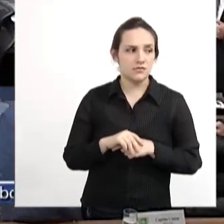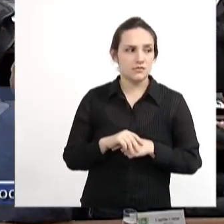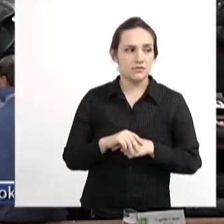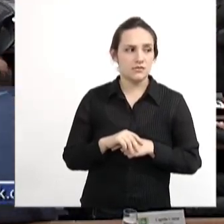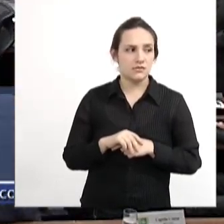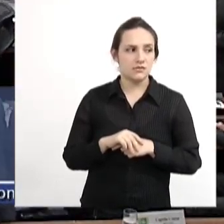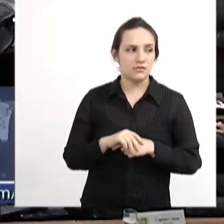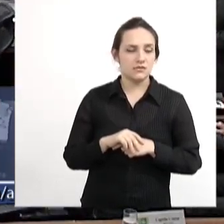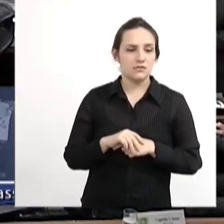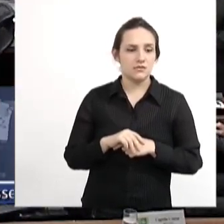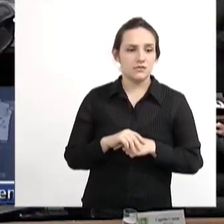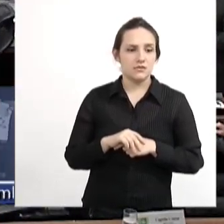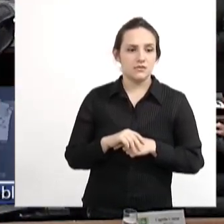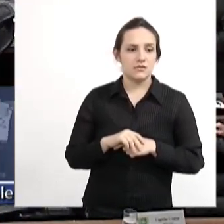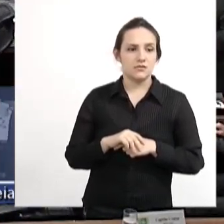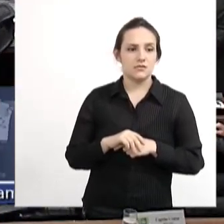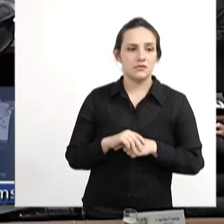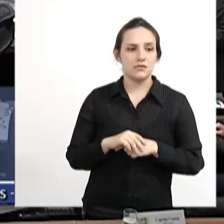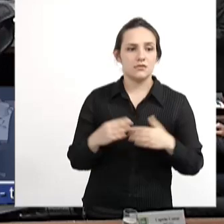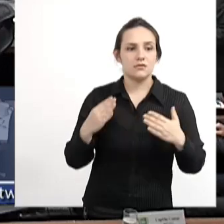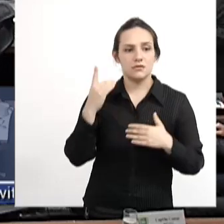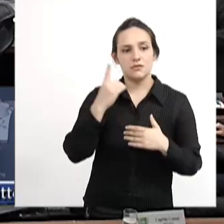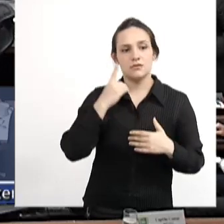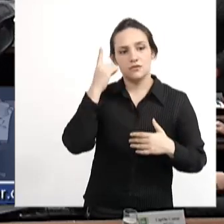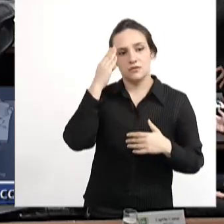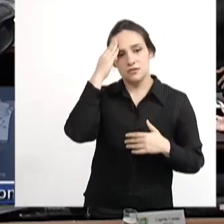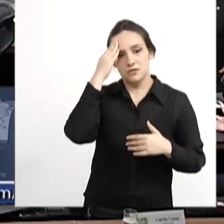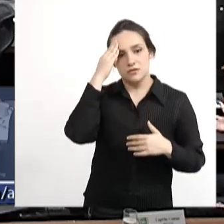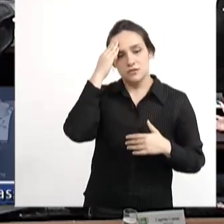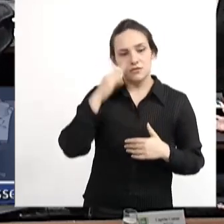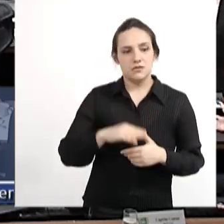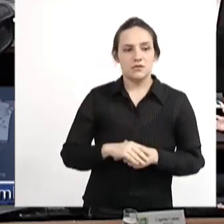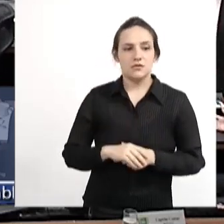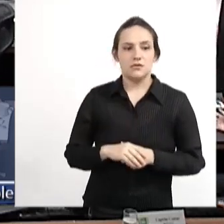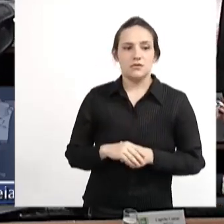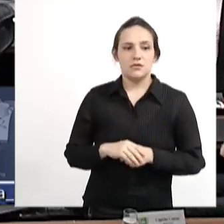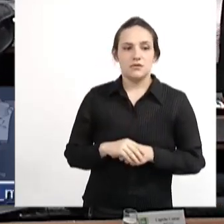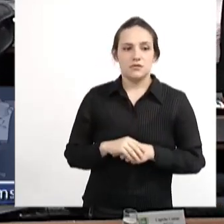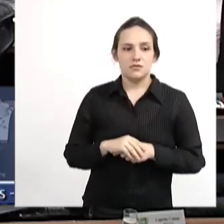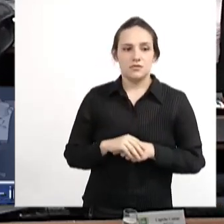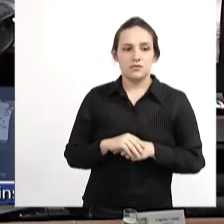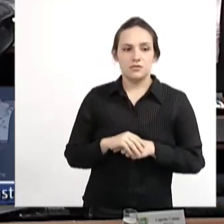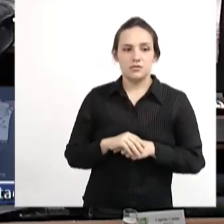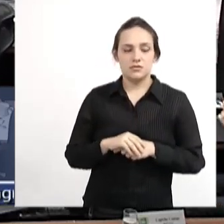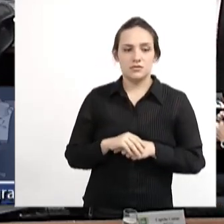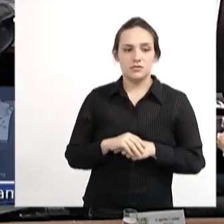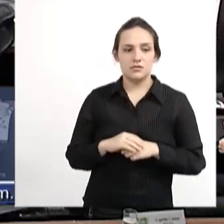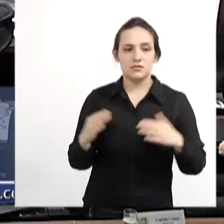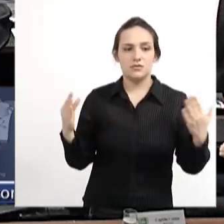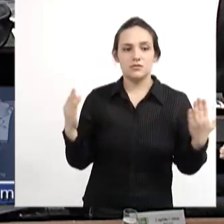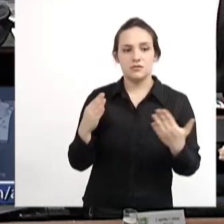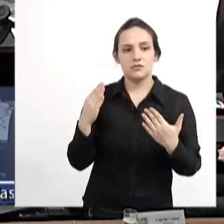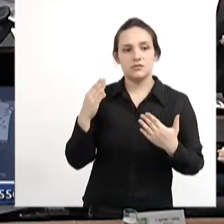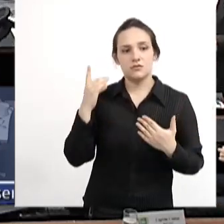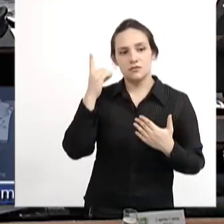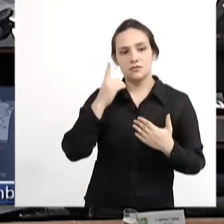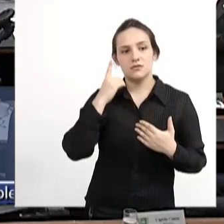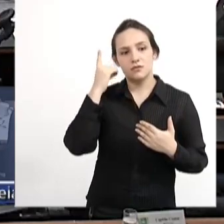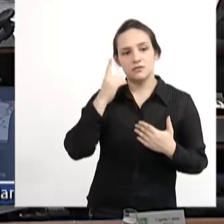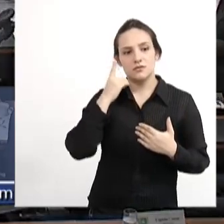Com a palavra no grande expediente, o ilustre deputado Barbosinha. Transfere. Com a palavra.